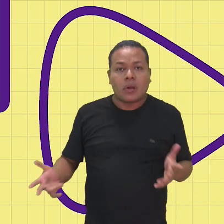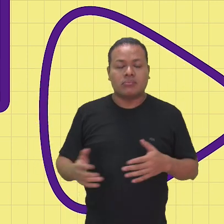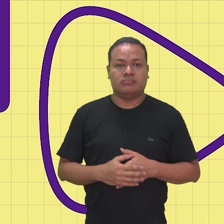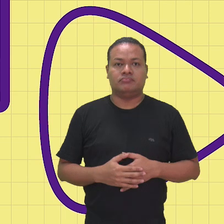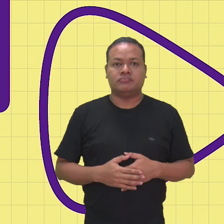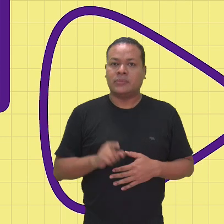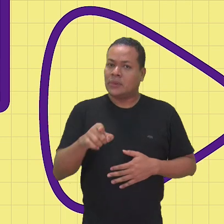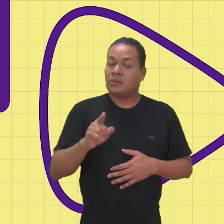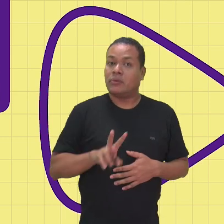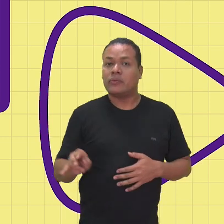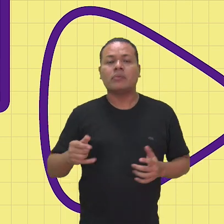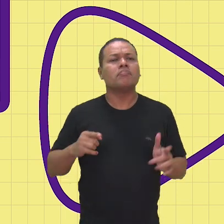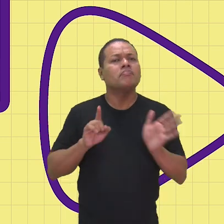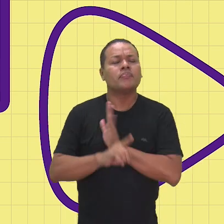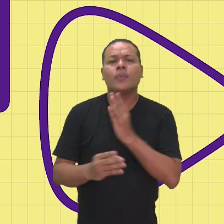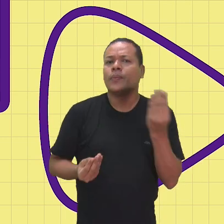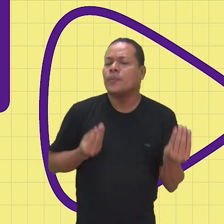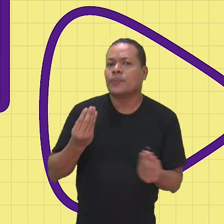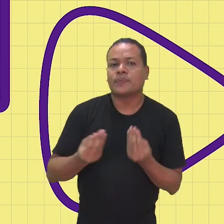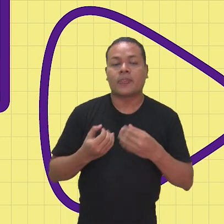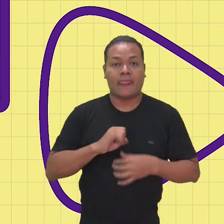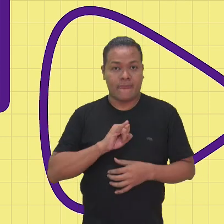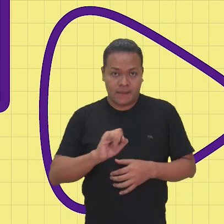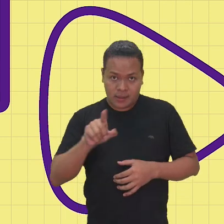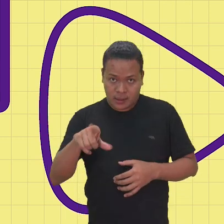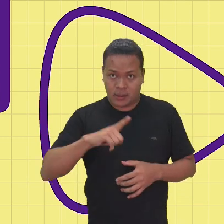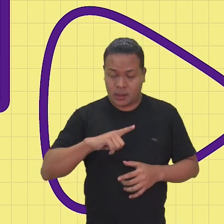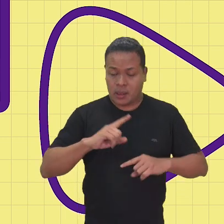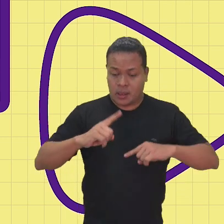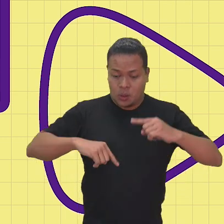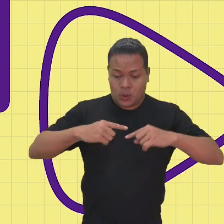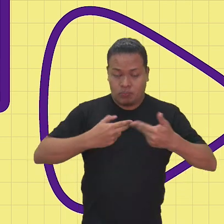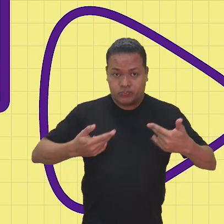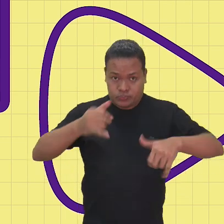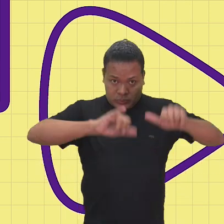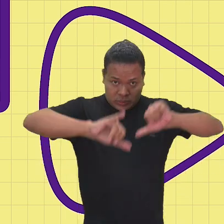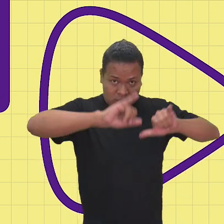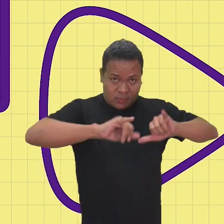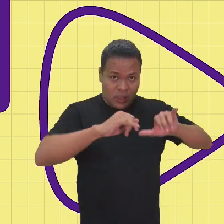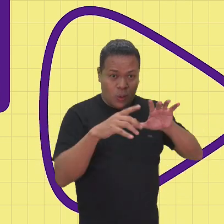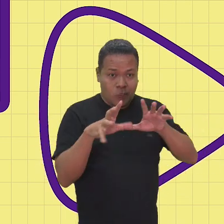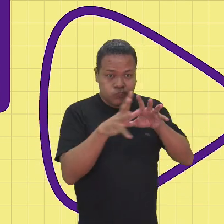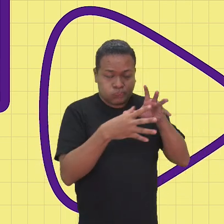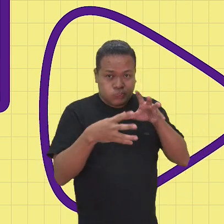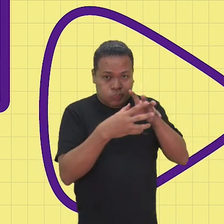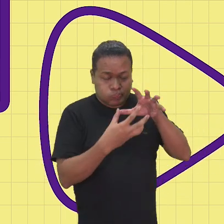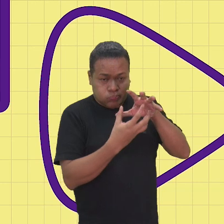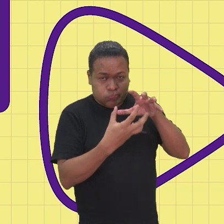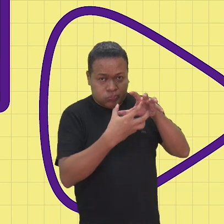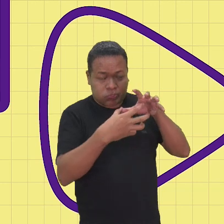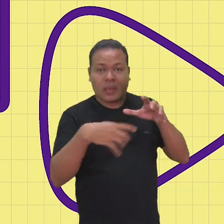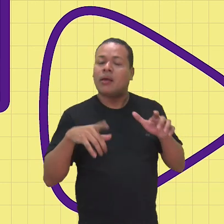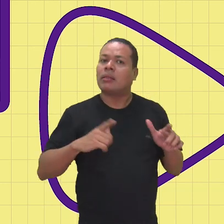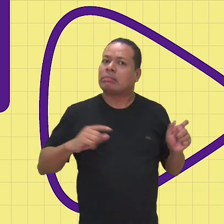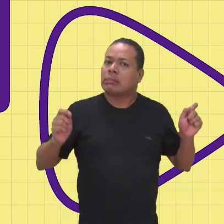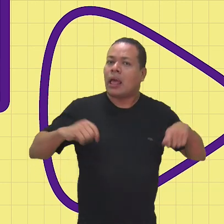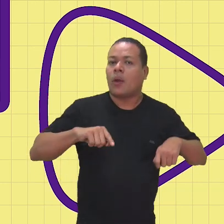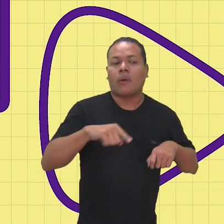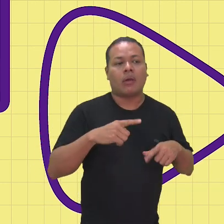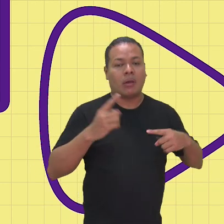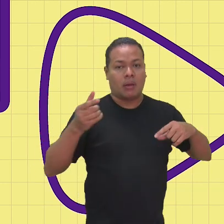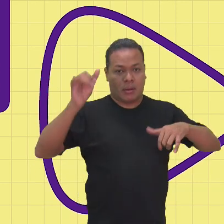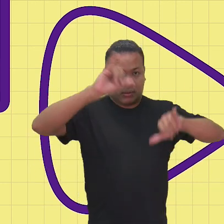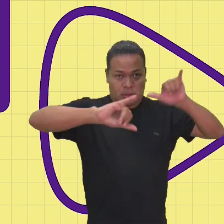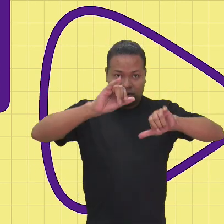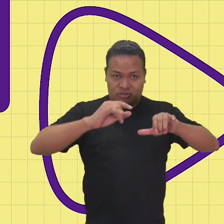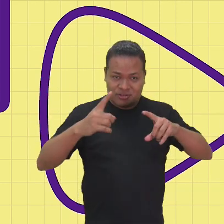vai te perguntar o seguinte: considerando o processo químico que ocorre no tanque de floculação, pode-se concluir que as substâncias adicionadas